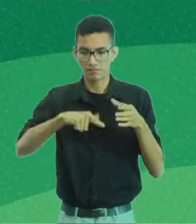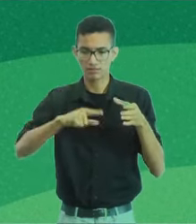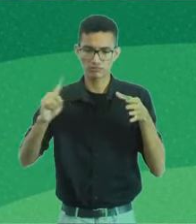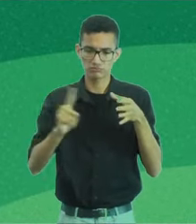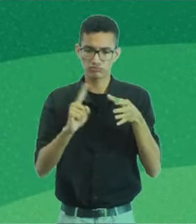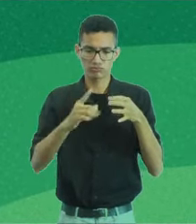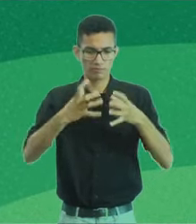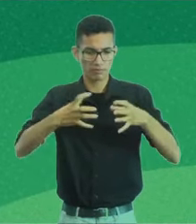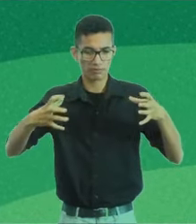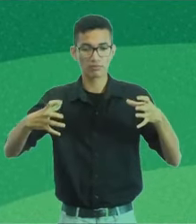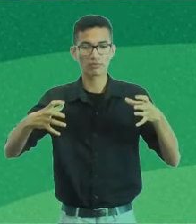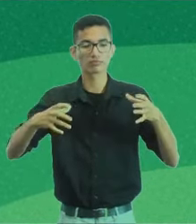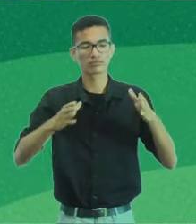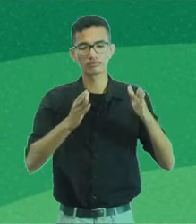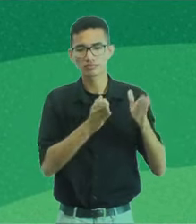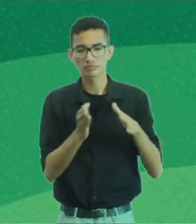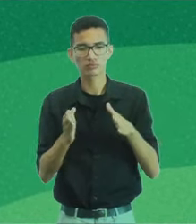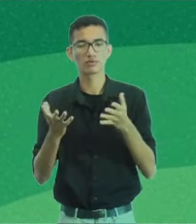coisas podem funcionar